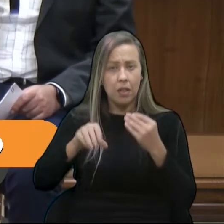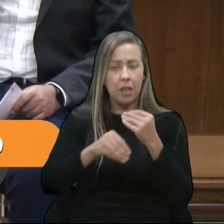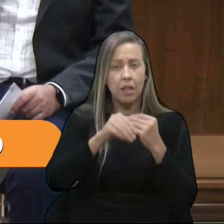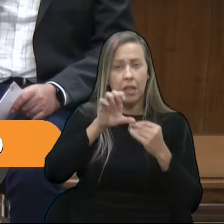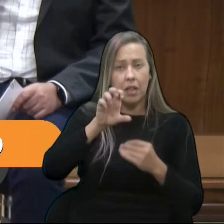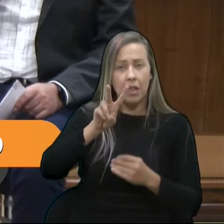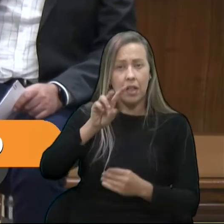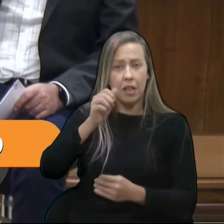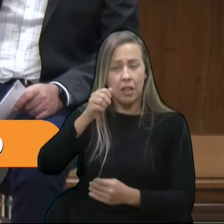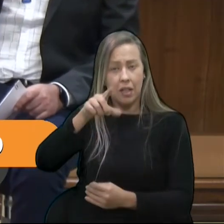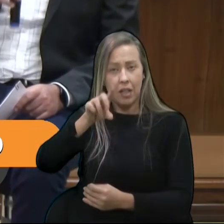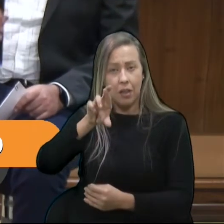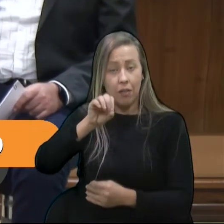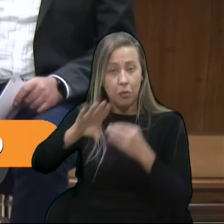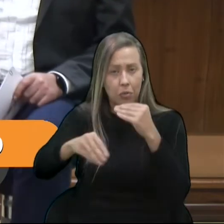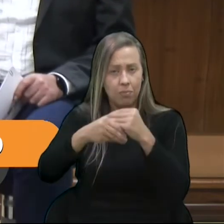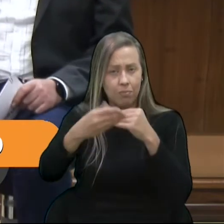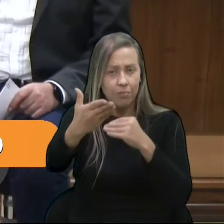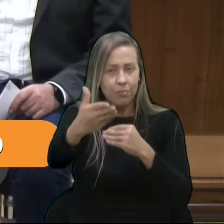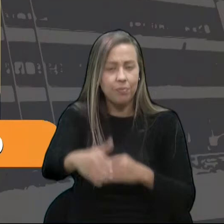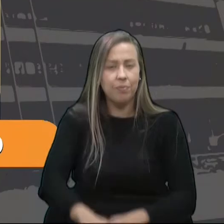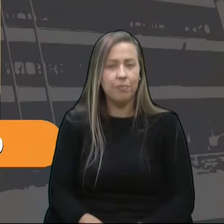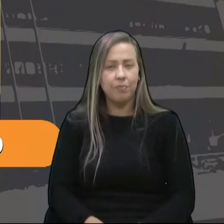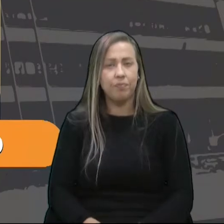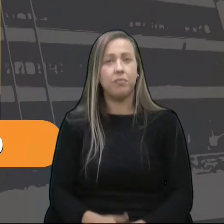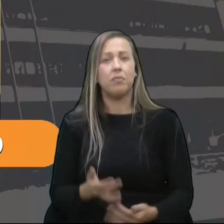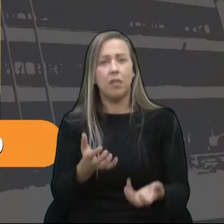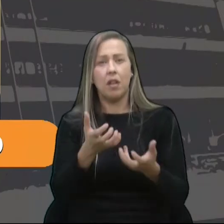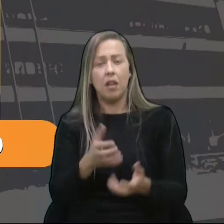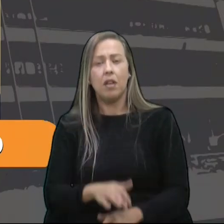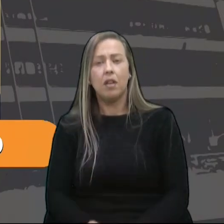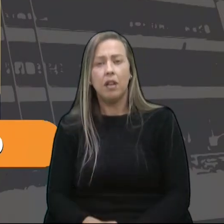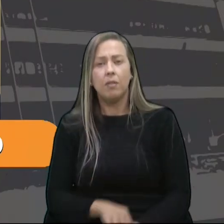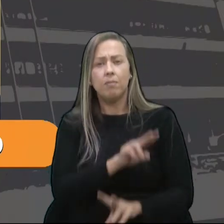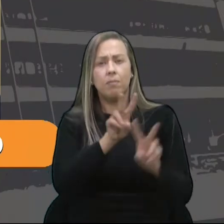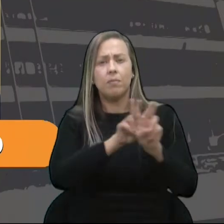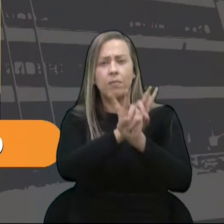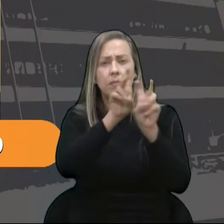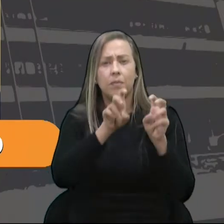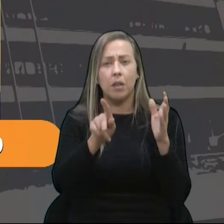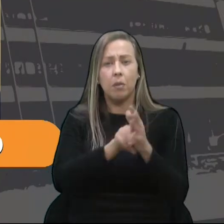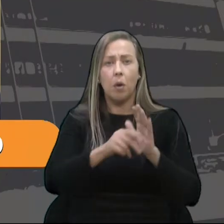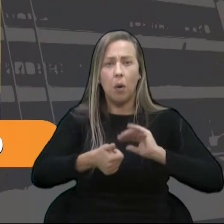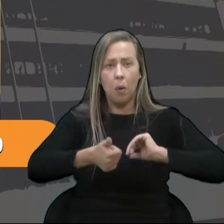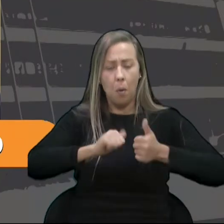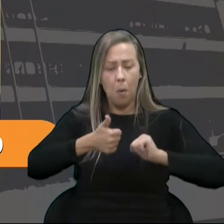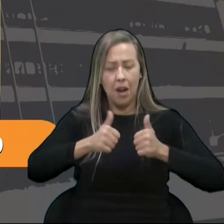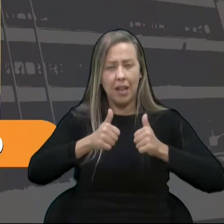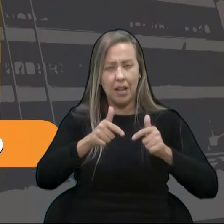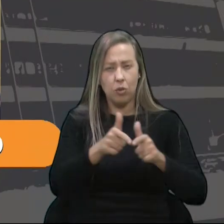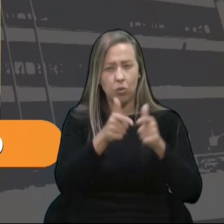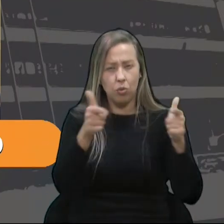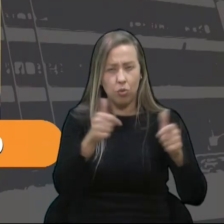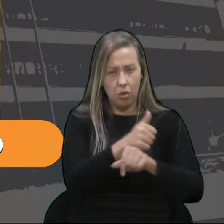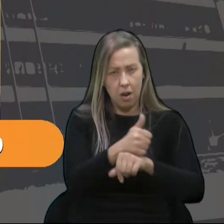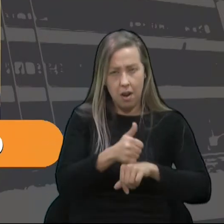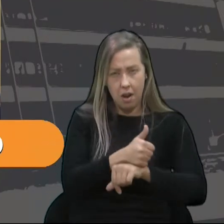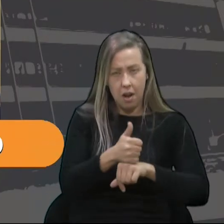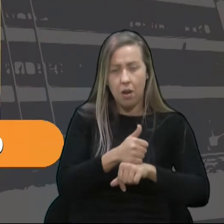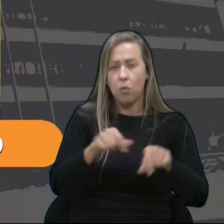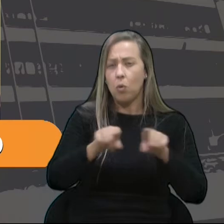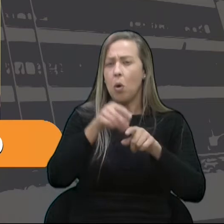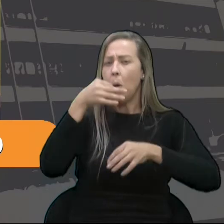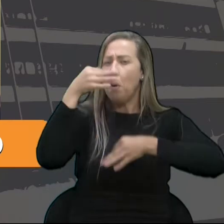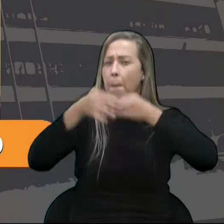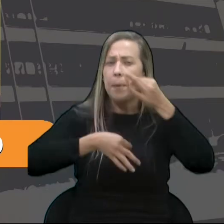de colocar... emenda aí então, Evandro. Isso, sobre essa questão da qualidade do jornalismo, qualidade das